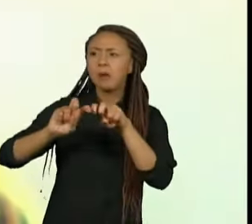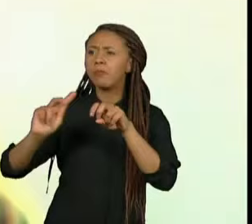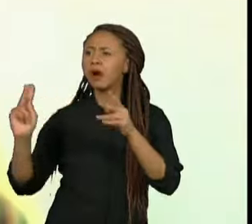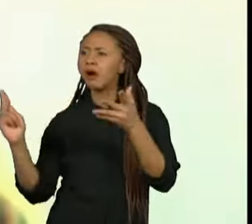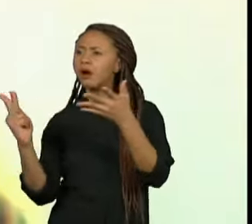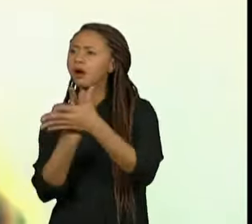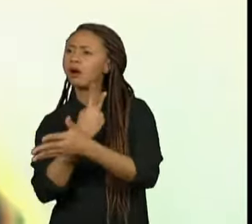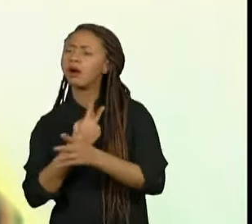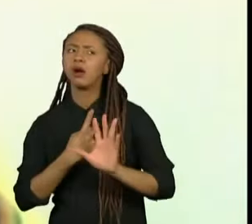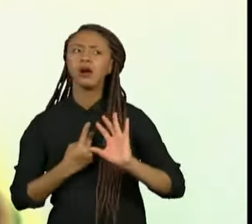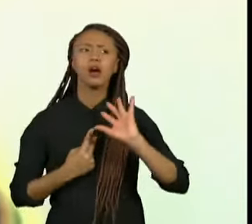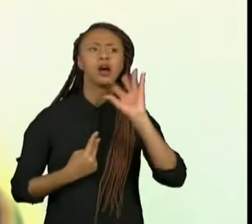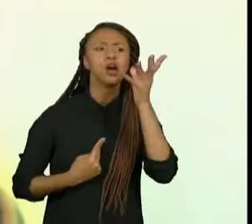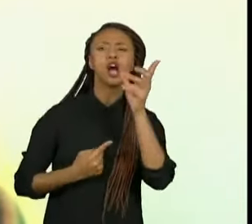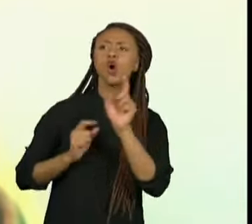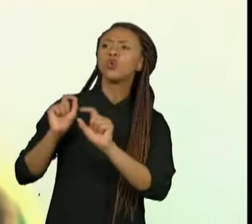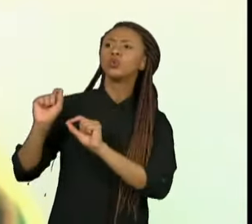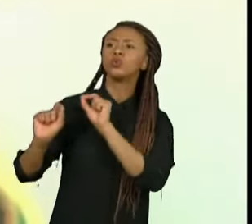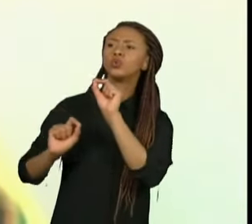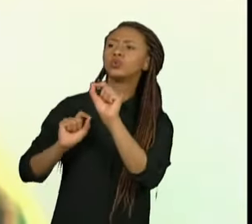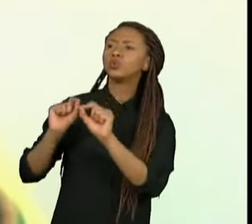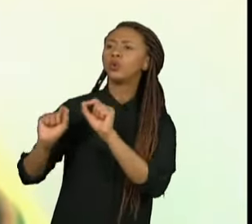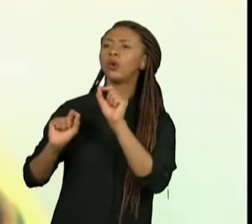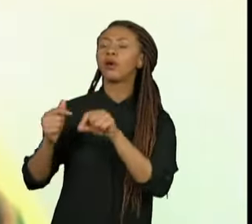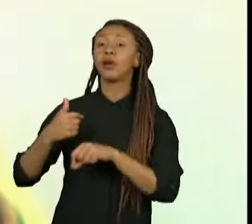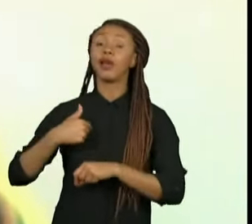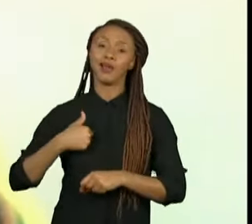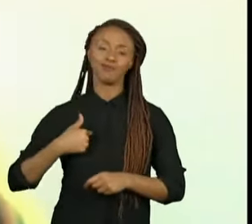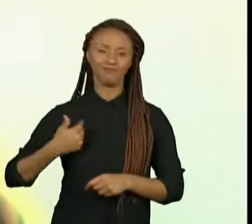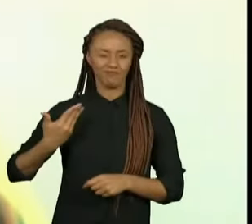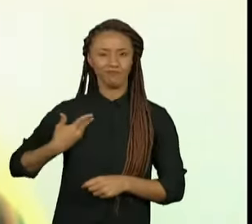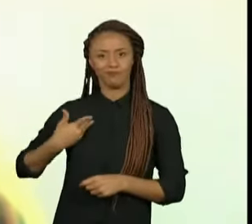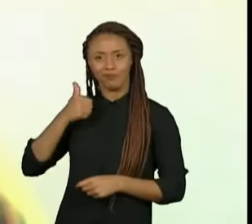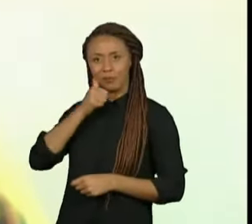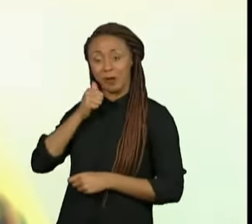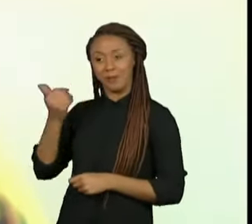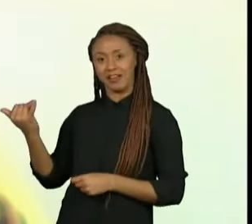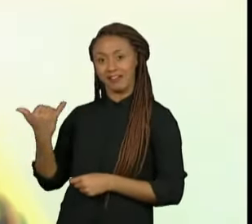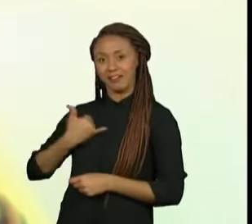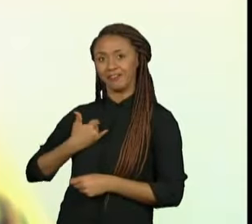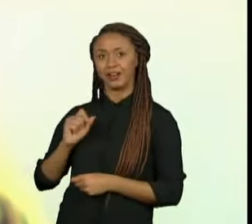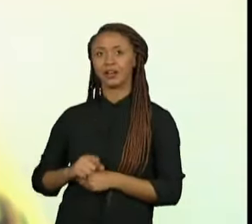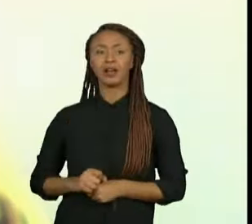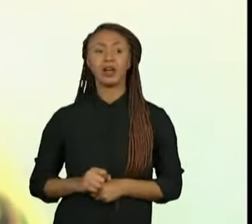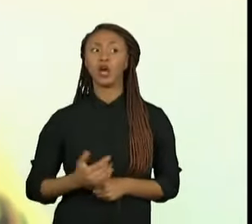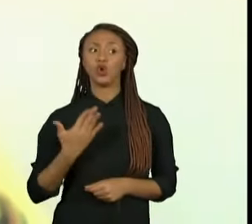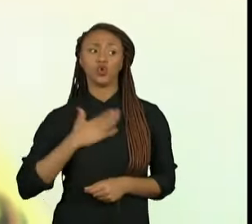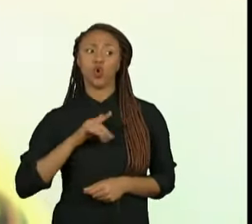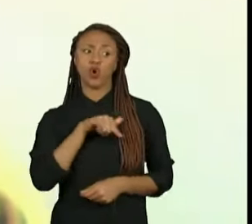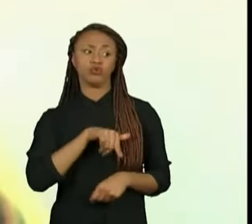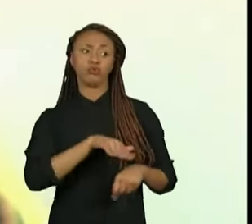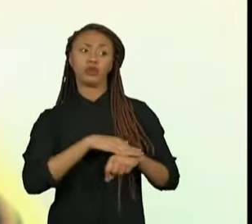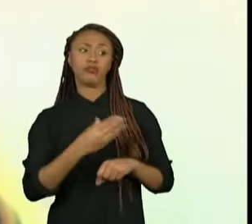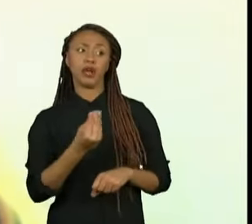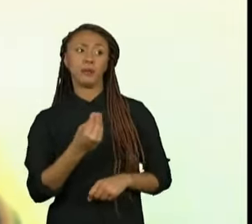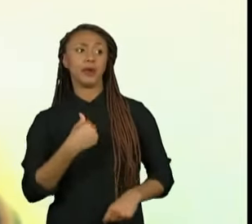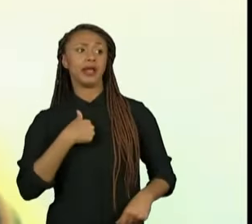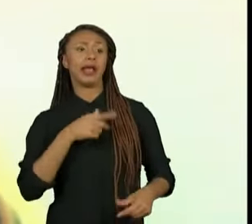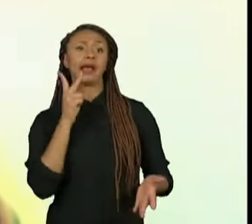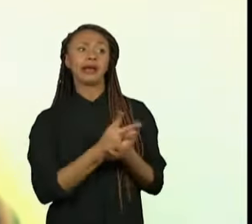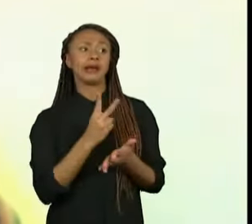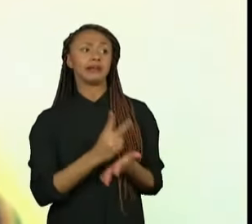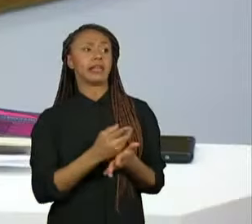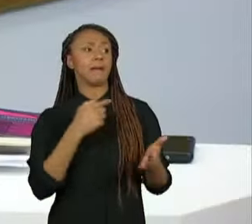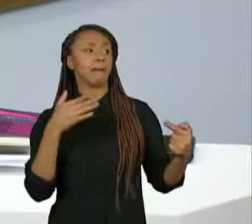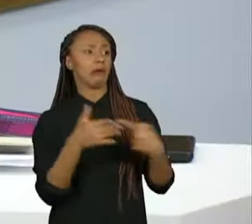pelos motivos. Eu tenho uma amiga que ela fala comigo que ela não gosta de conversar comigo, porque tudo eu pergunto